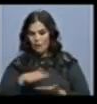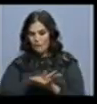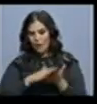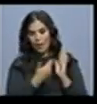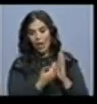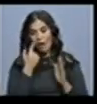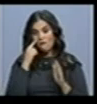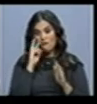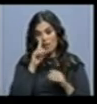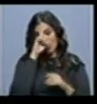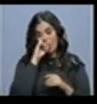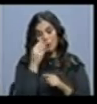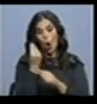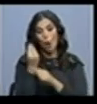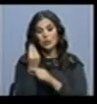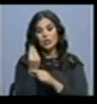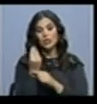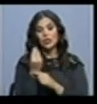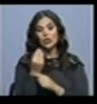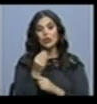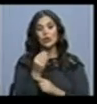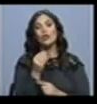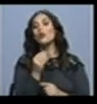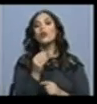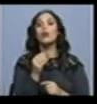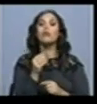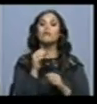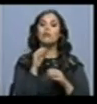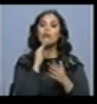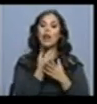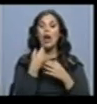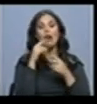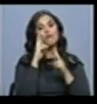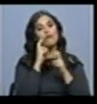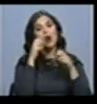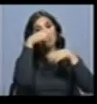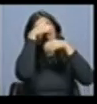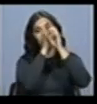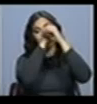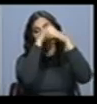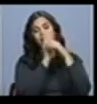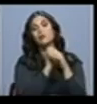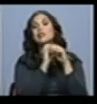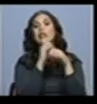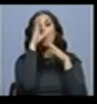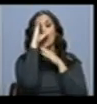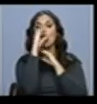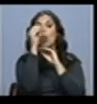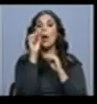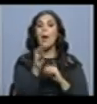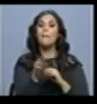há pouco, o chamado Moon Mineralogy Mapper M3, que é um pequeno instrumento da NASA que